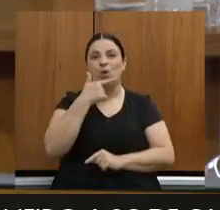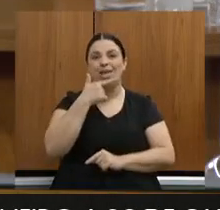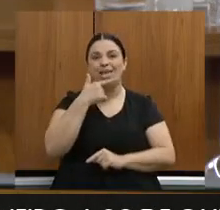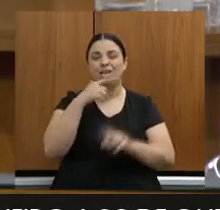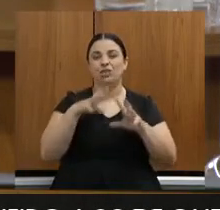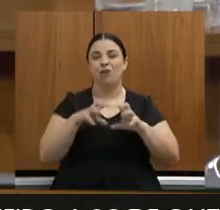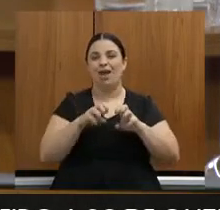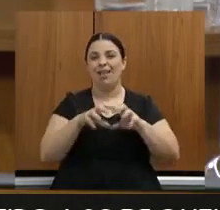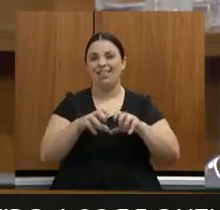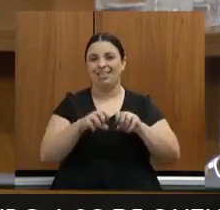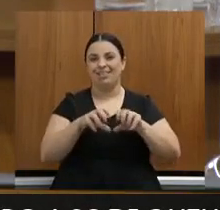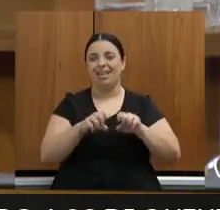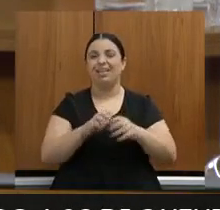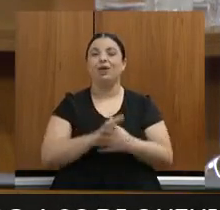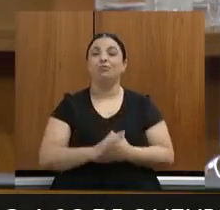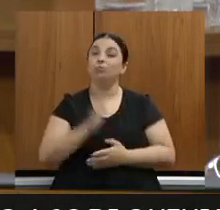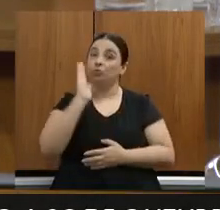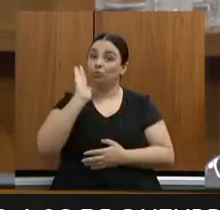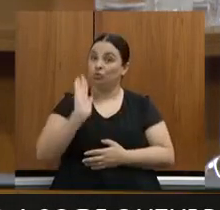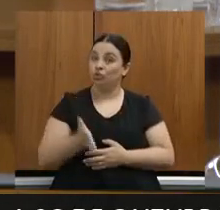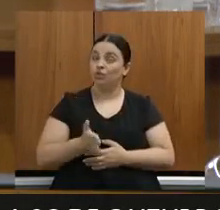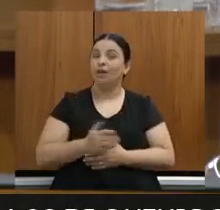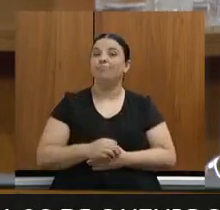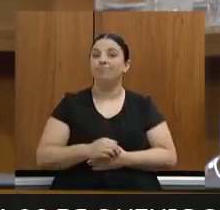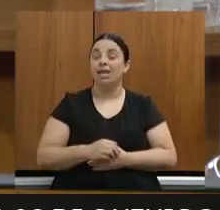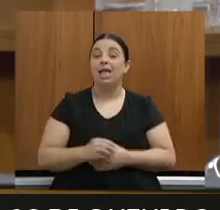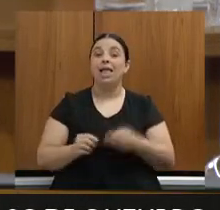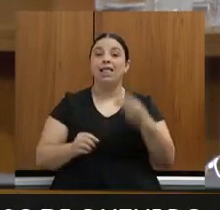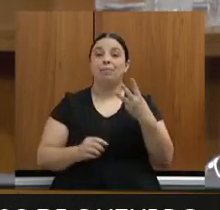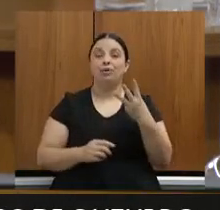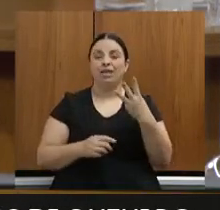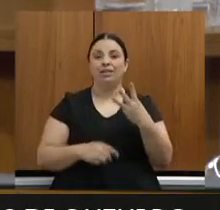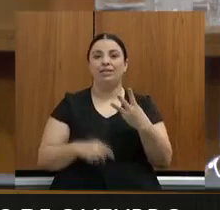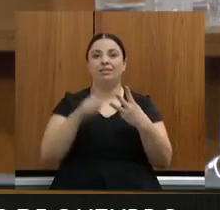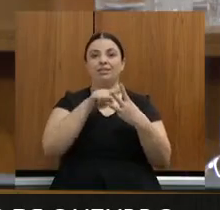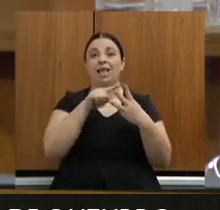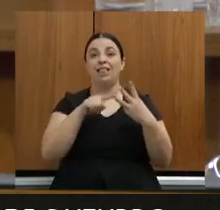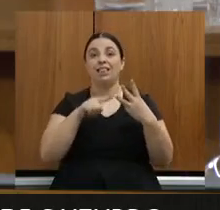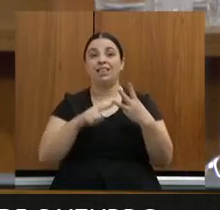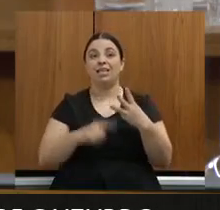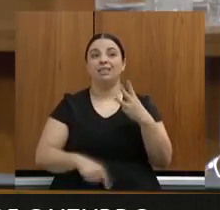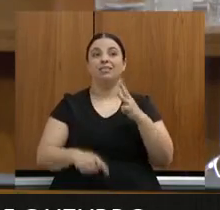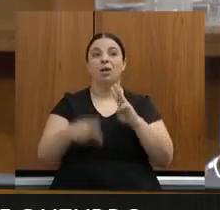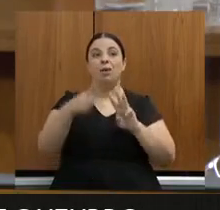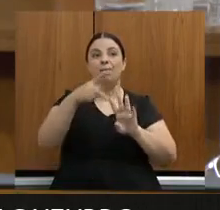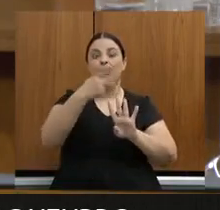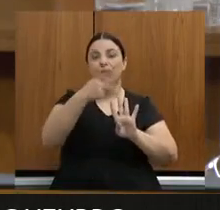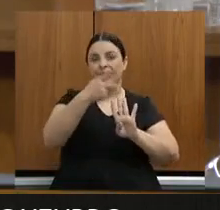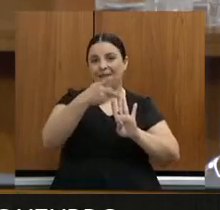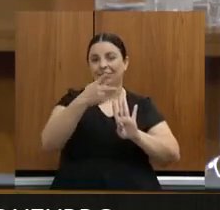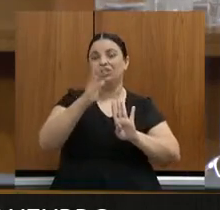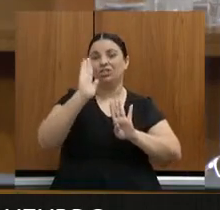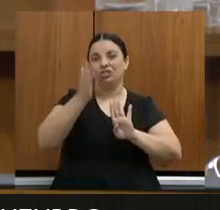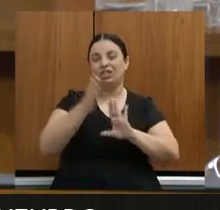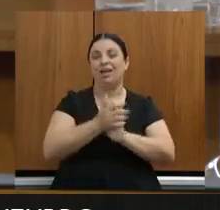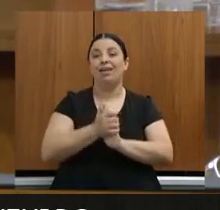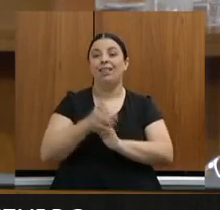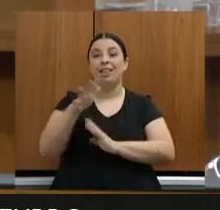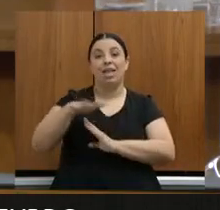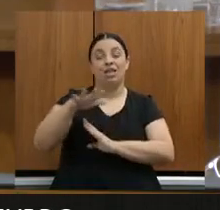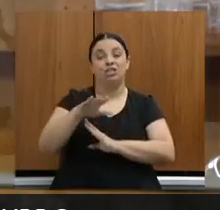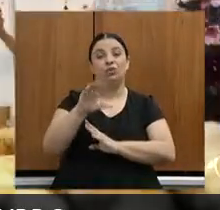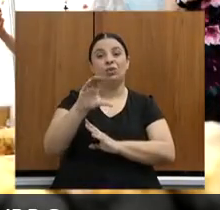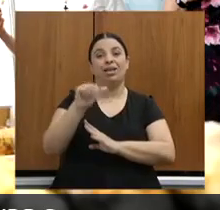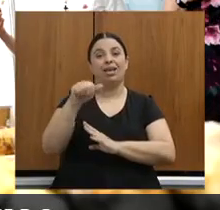fizemos publicamos três portarias a esse ano é duas competições maturação da região da Canastra e região da Serra do Salitre